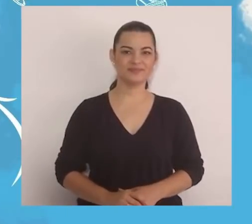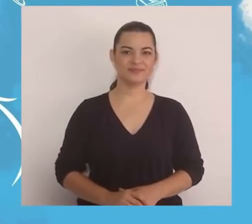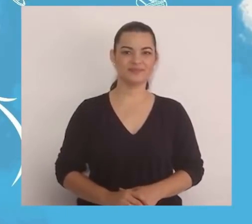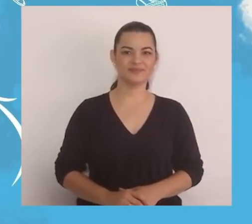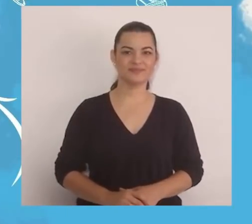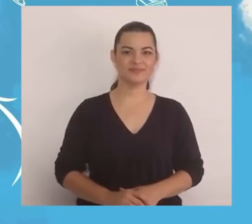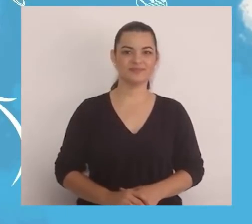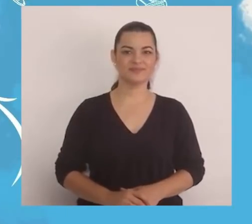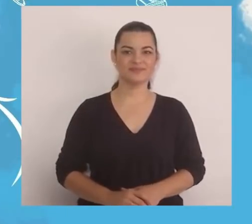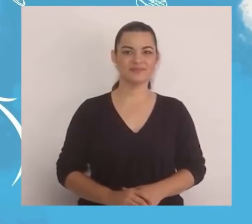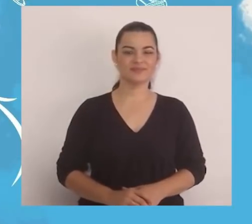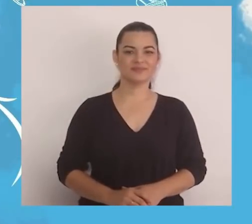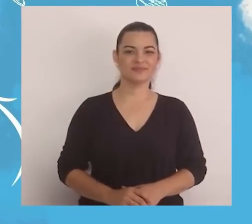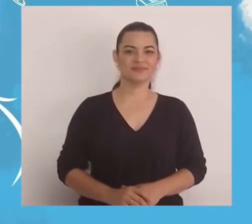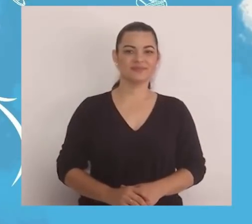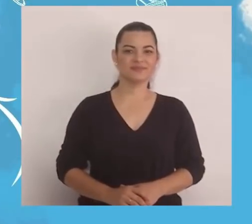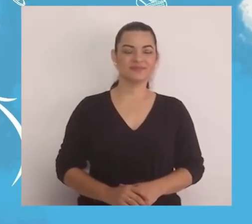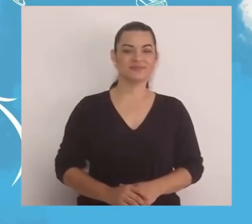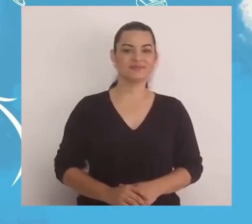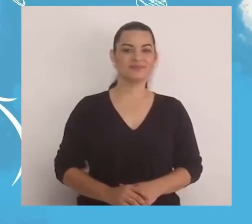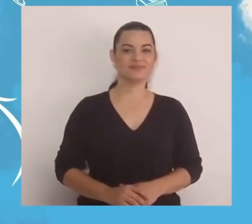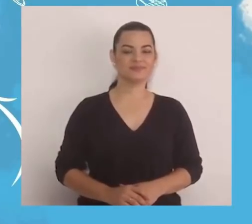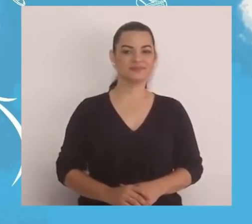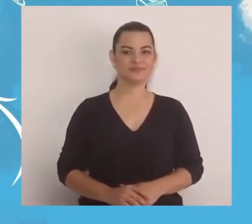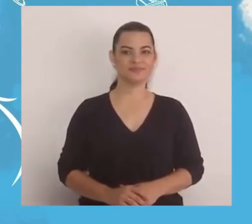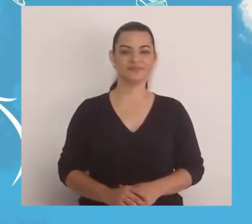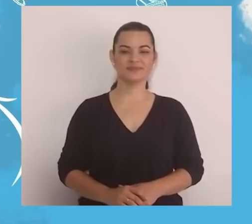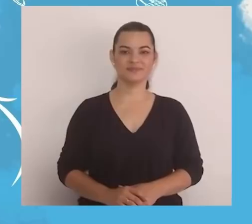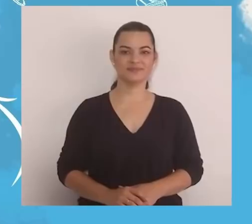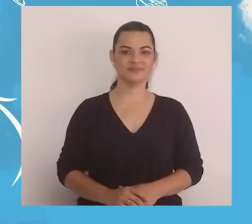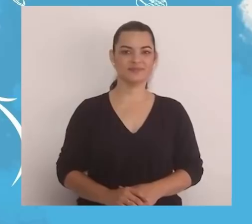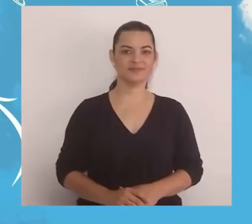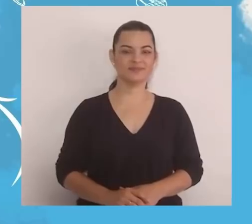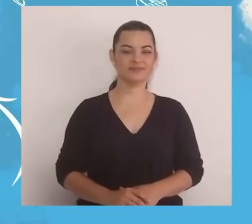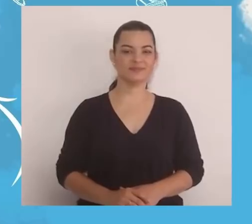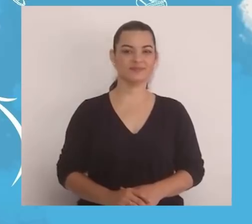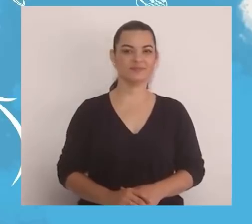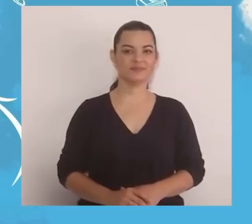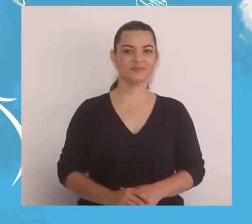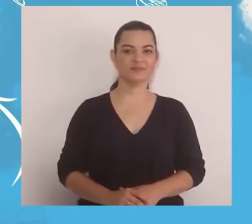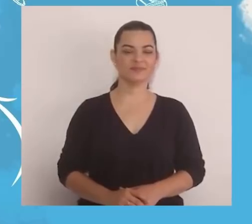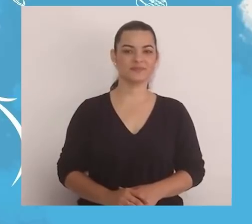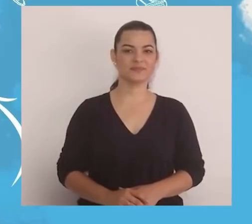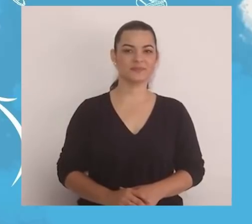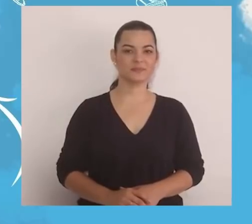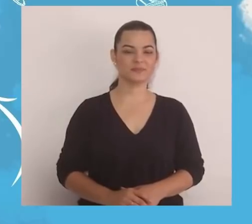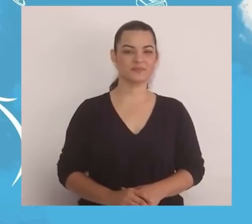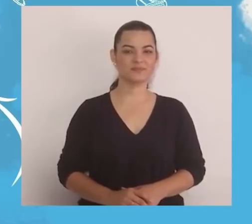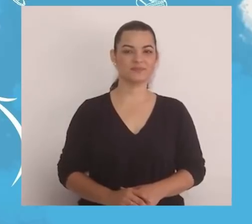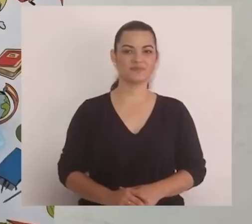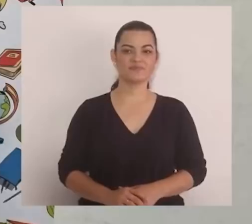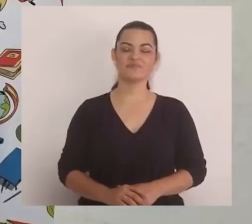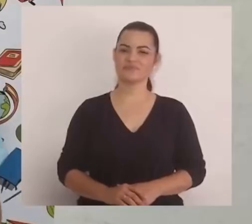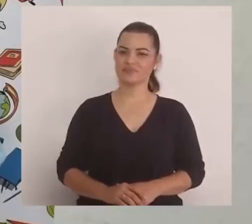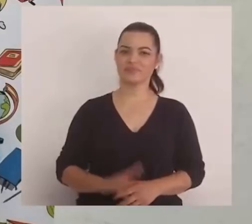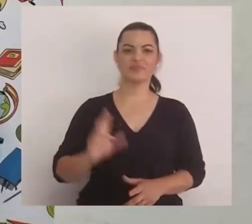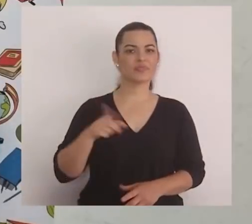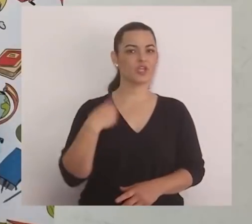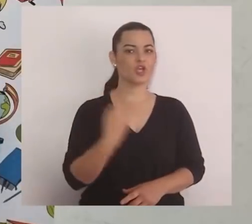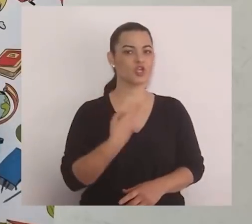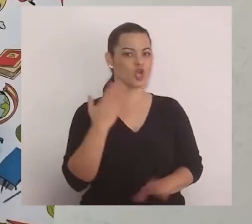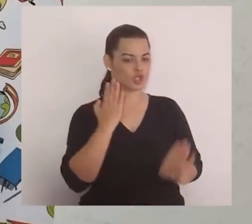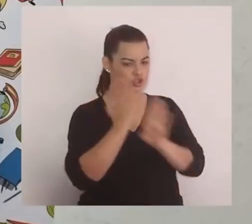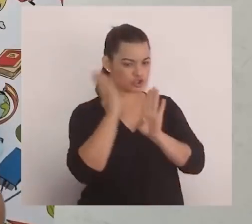prejuízo, mas ao mesmo tempo beneficiar o próprio desenvolvimento econômico do local? Ai, meu